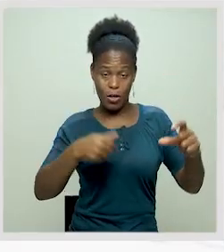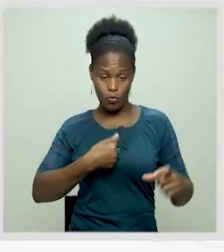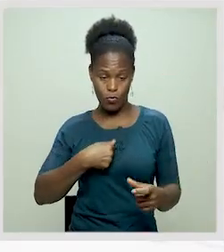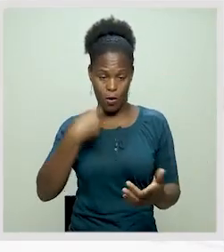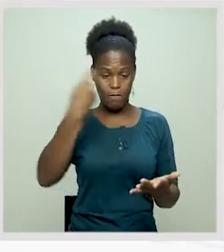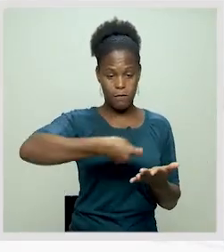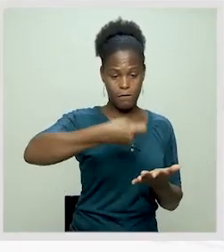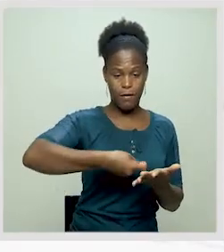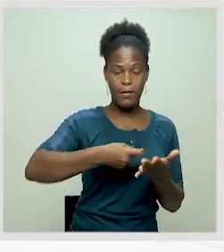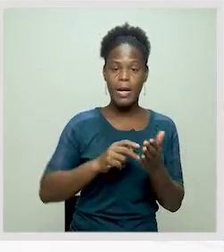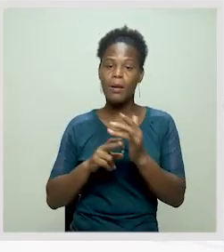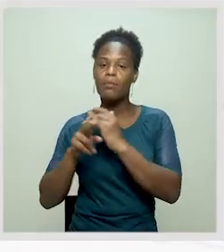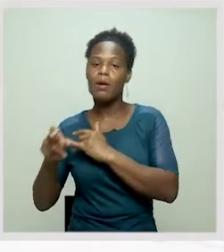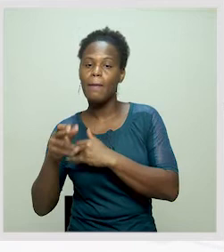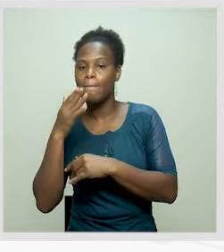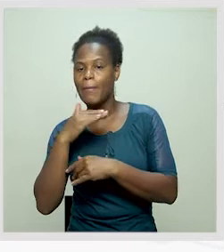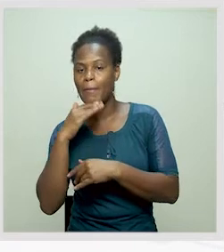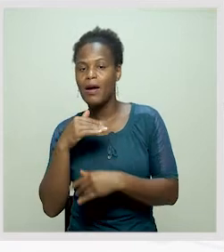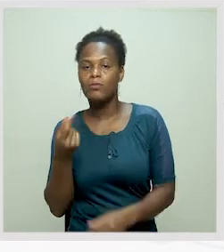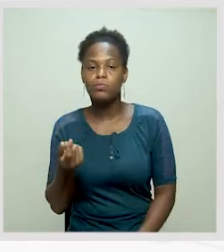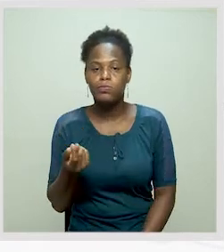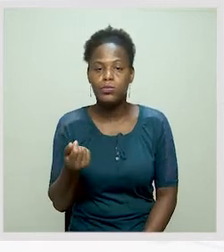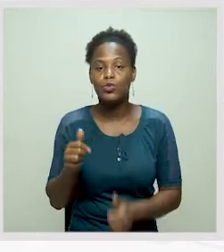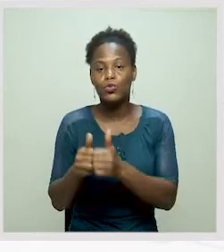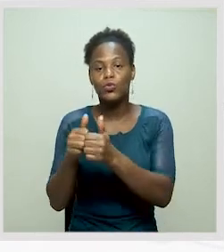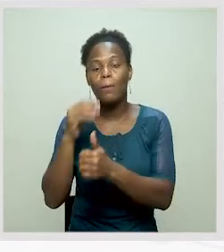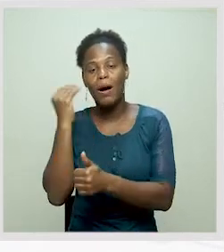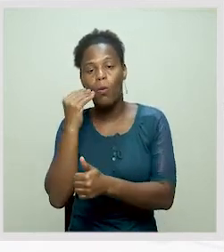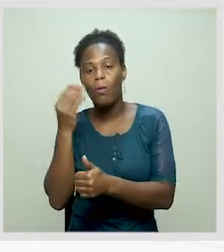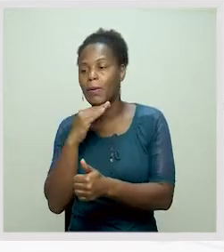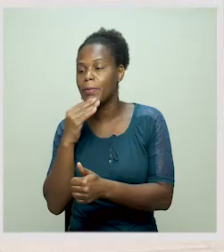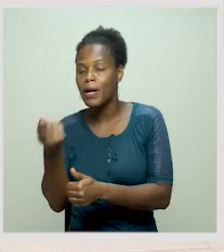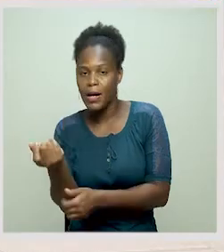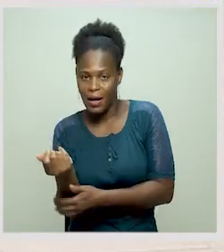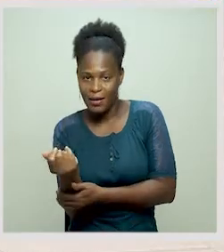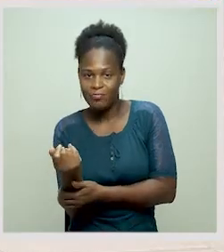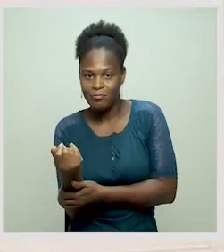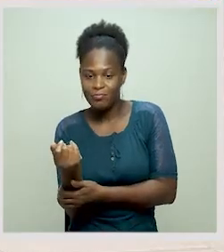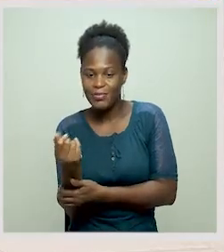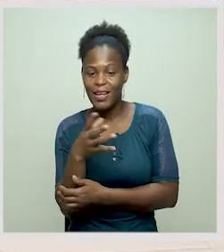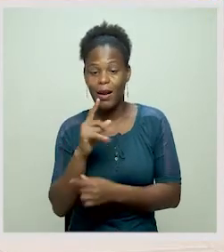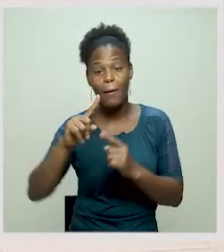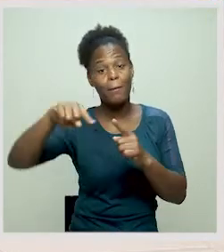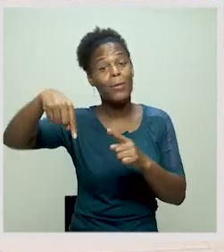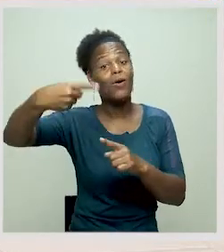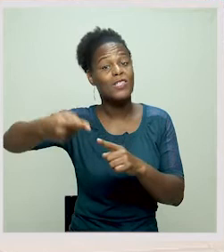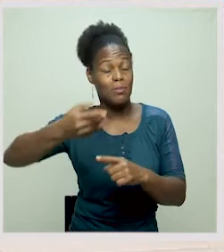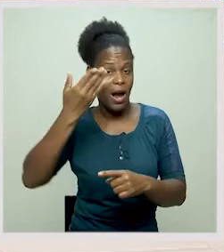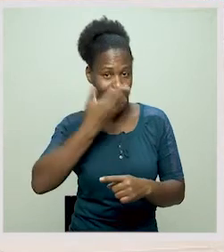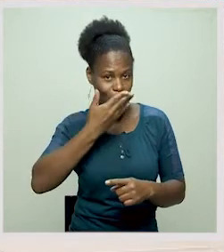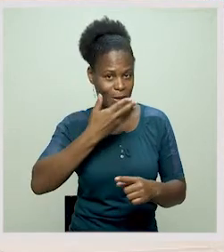financiarem, recorrem ao crédito junto aos bancos. Mas isso nós vamos ver na próxima